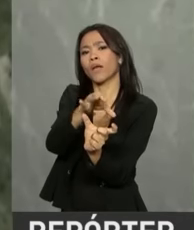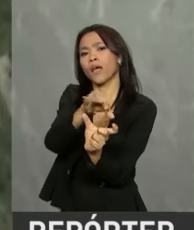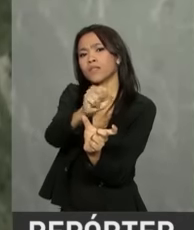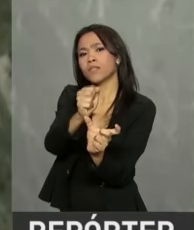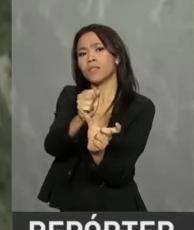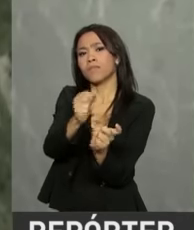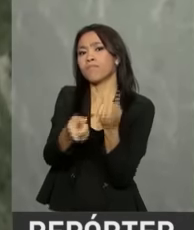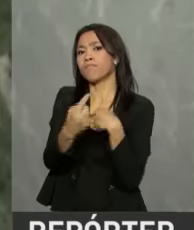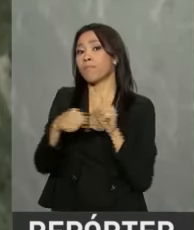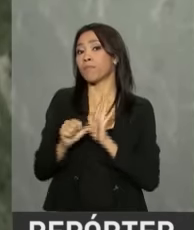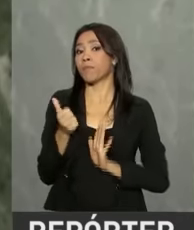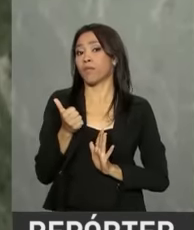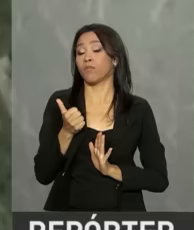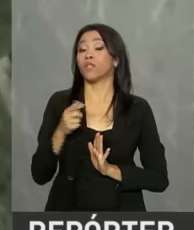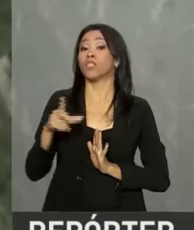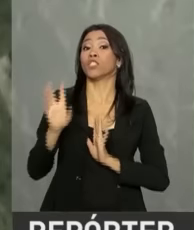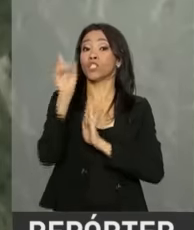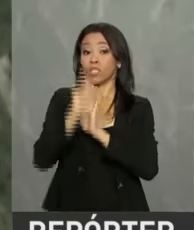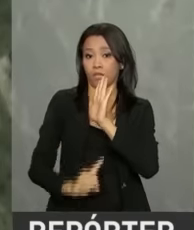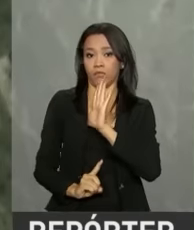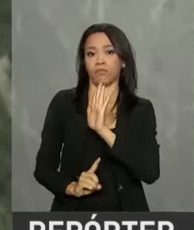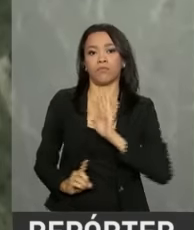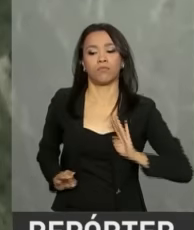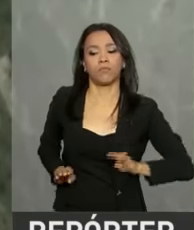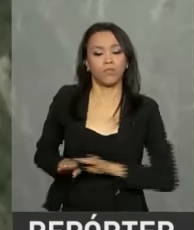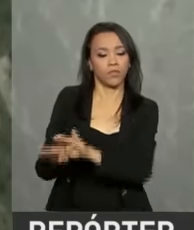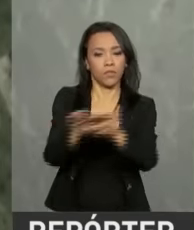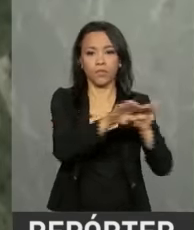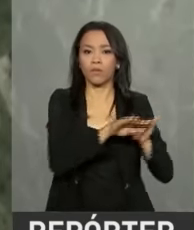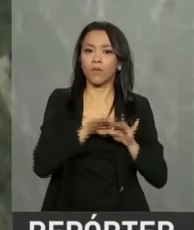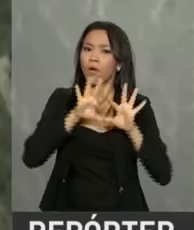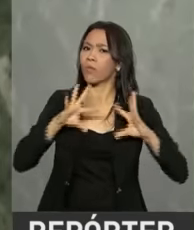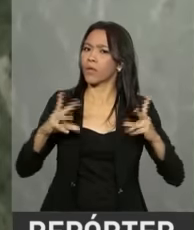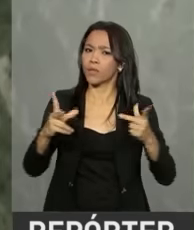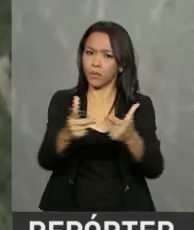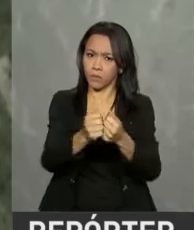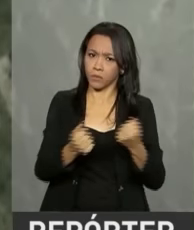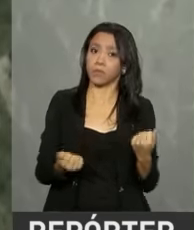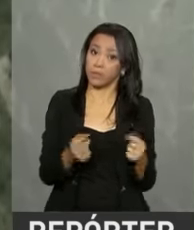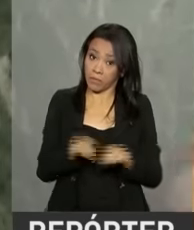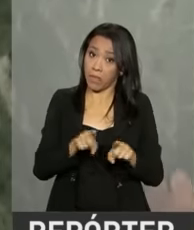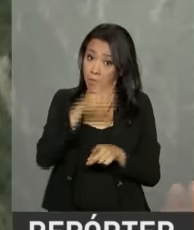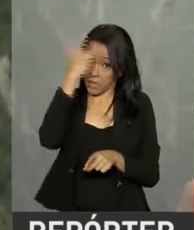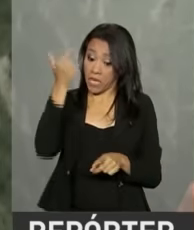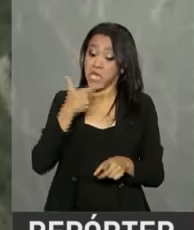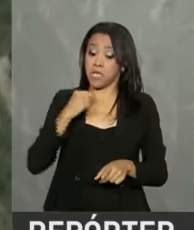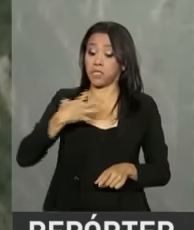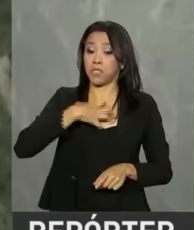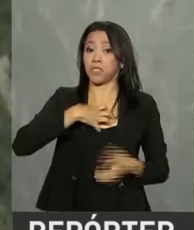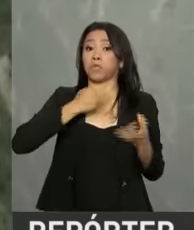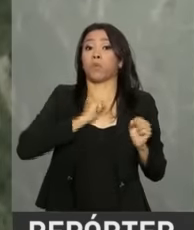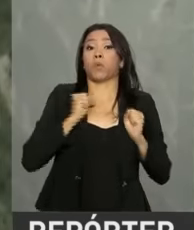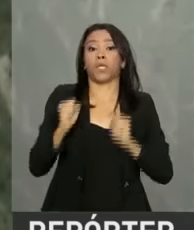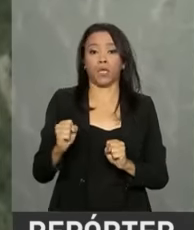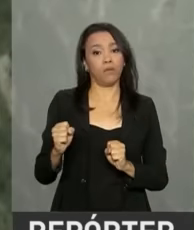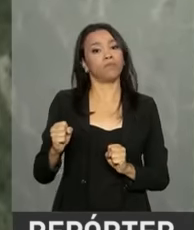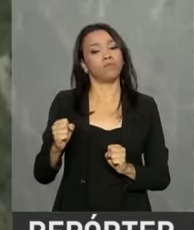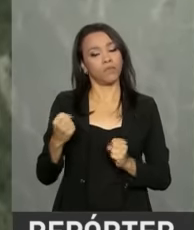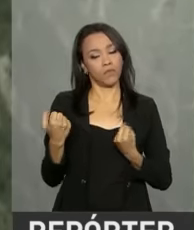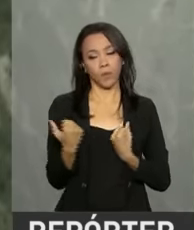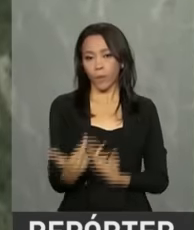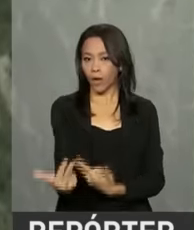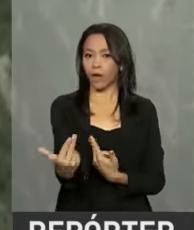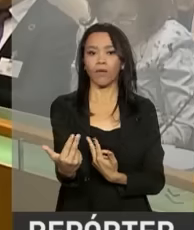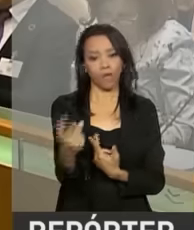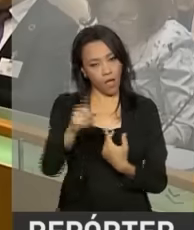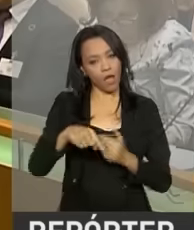Estado de Direito, sem que se aplique a todos, inclusive aos mais poderosos. É o que o Brasil mostra